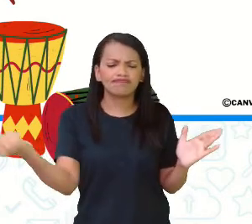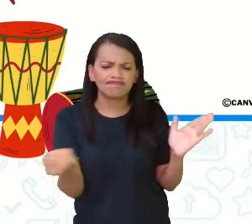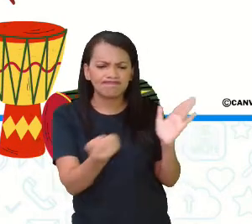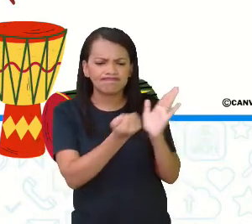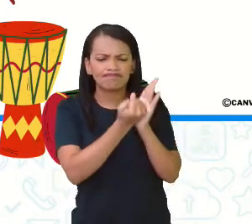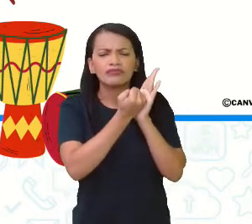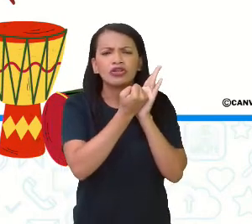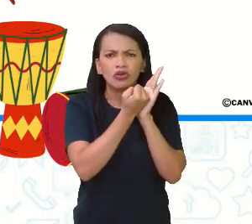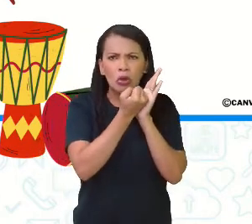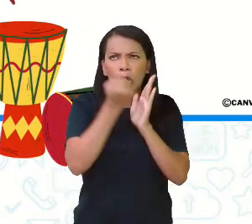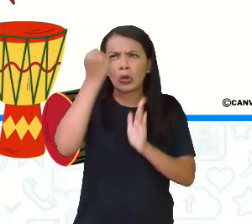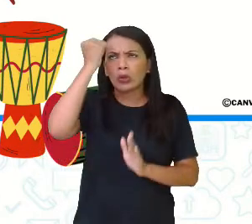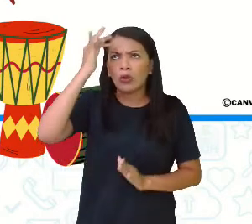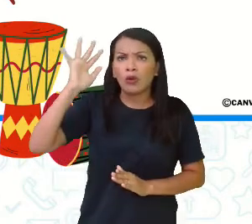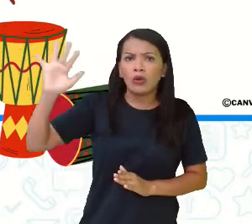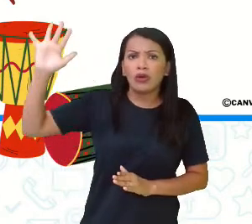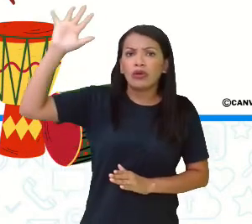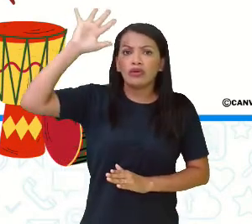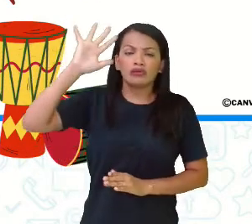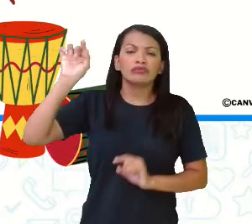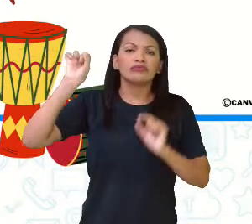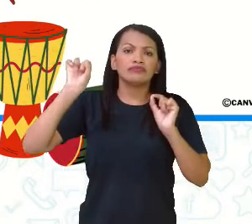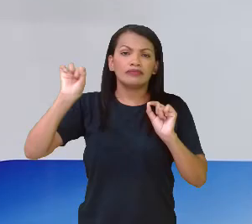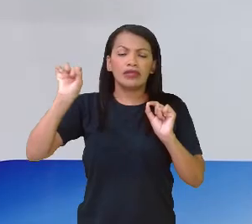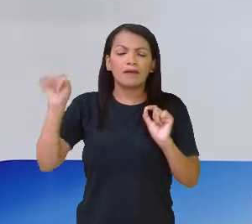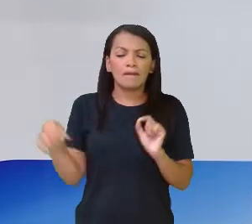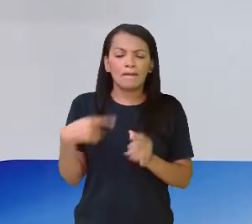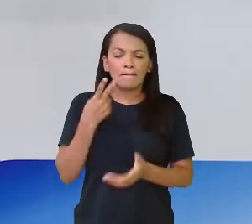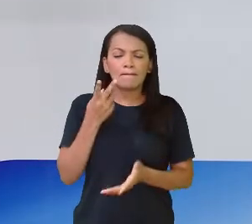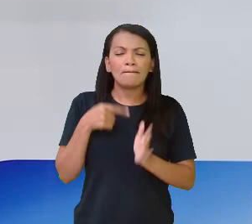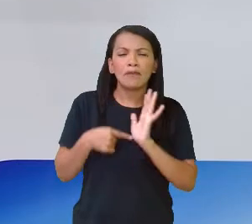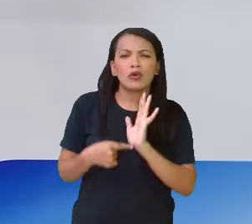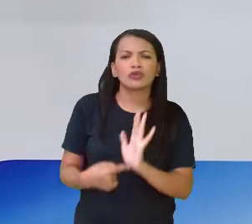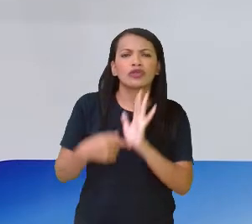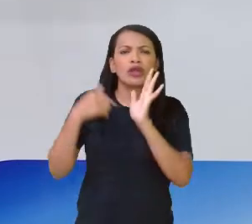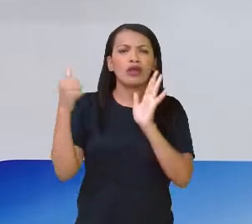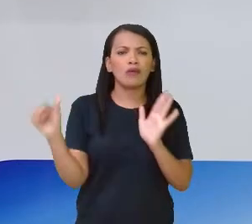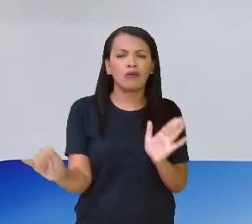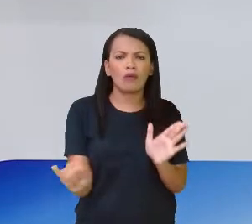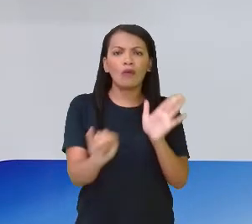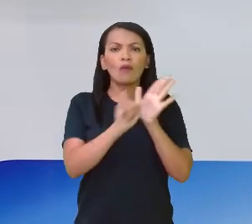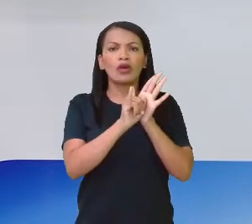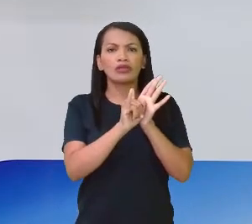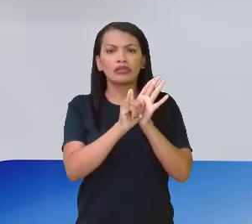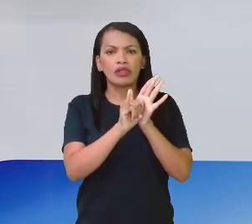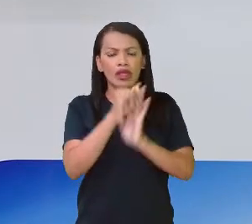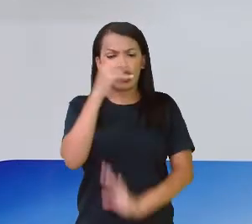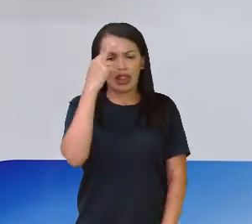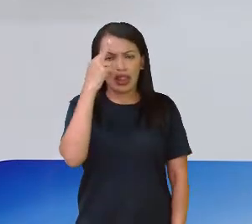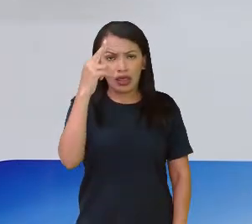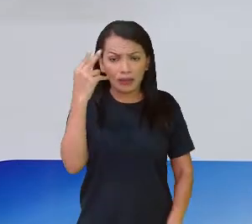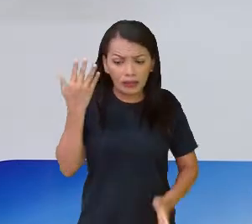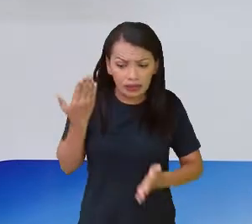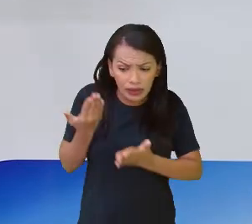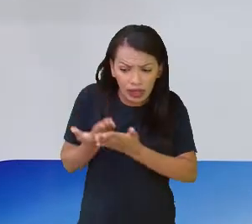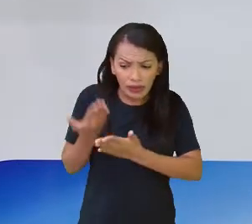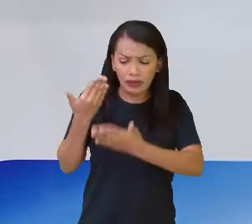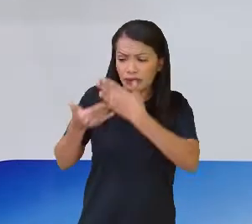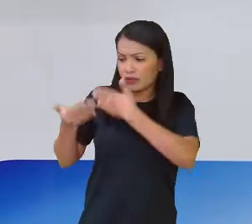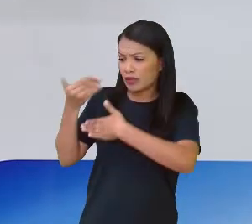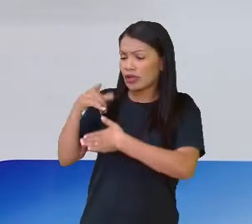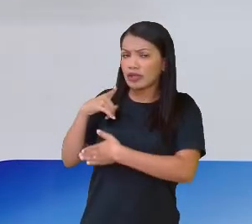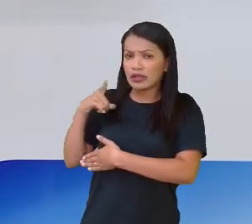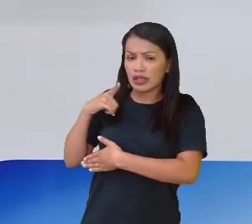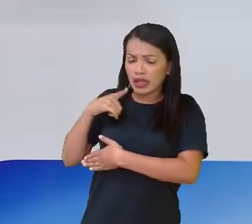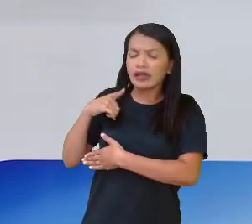africanas que vão firmar essa identidade. O que seria essa identidade? Lembra de uma aula anterior que a gente viu que